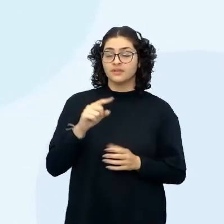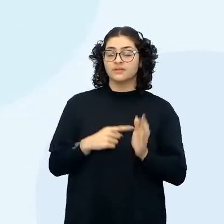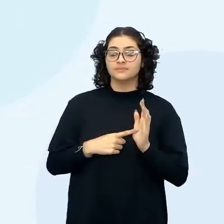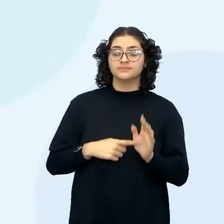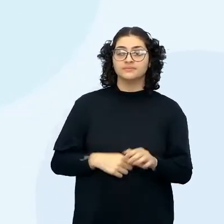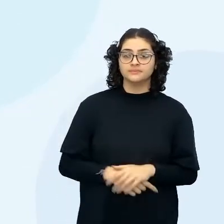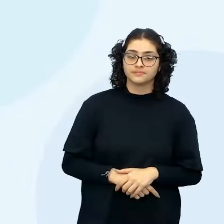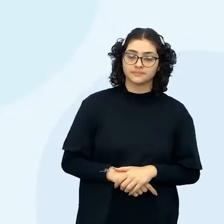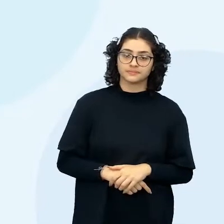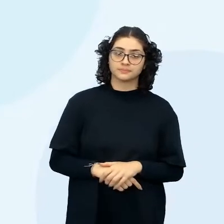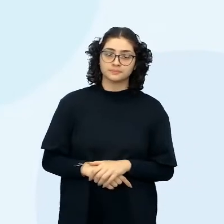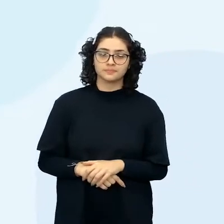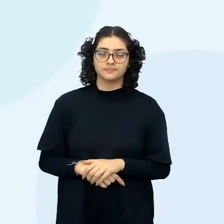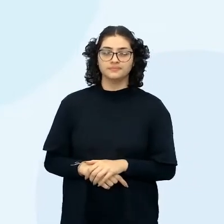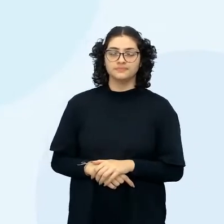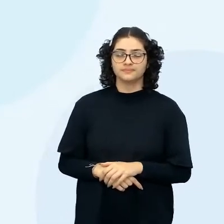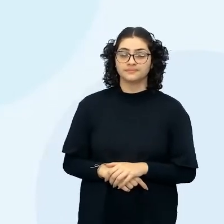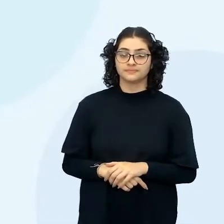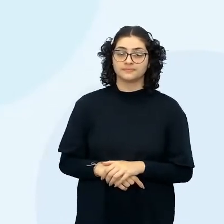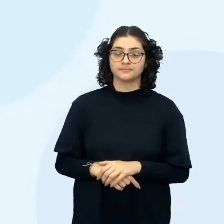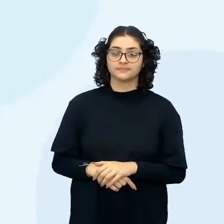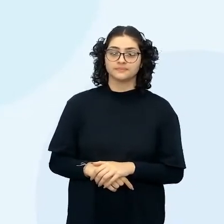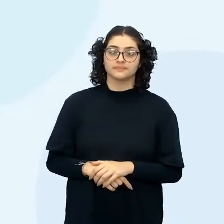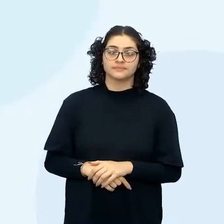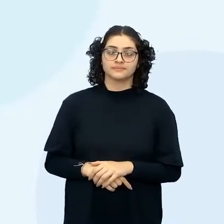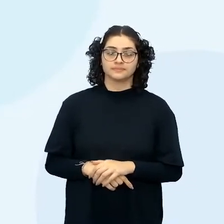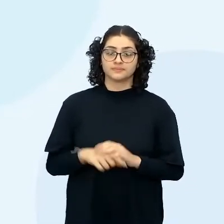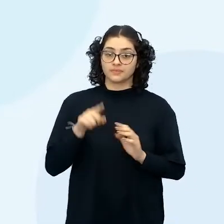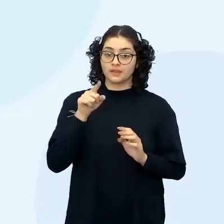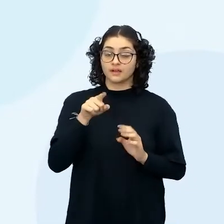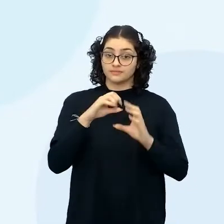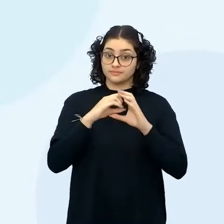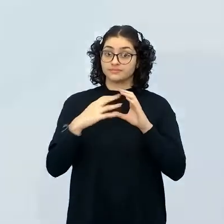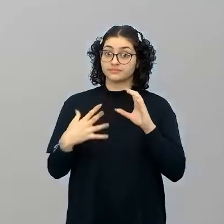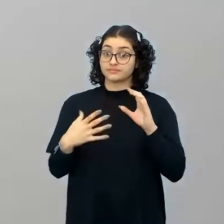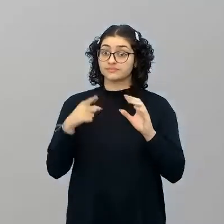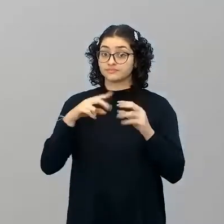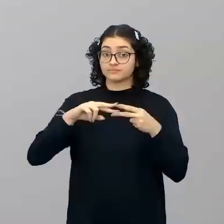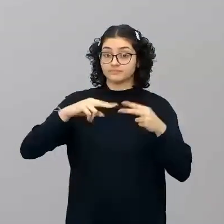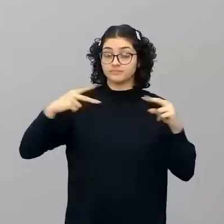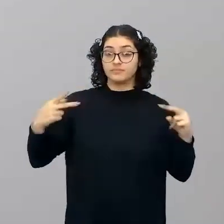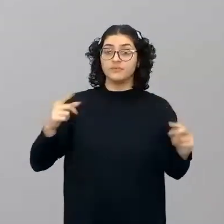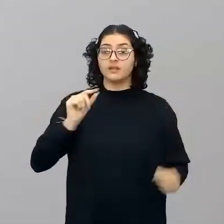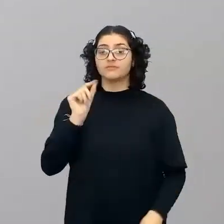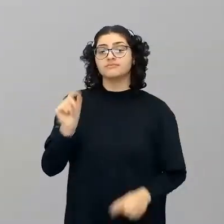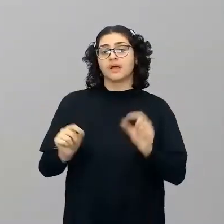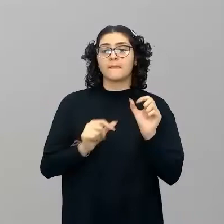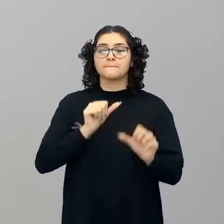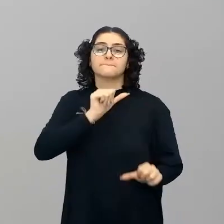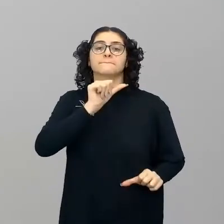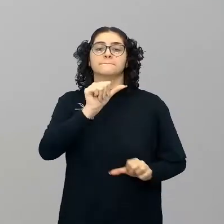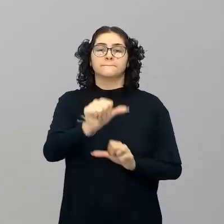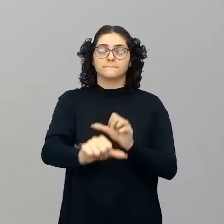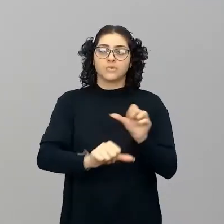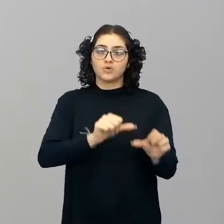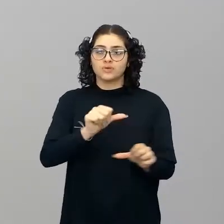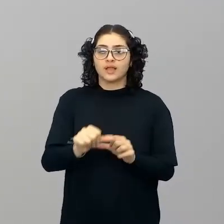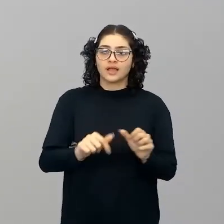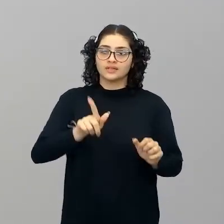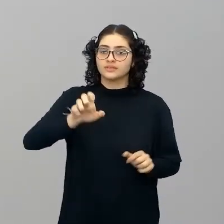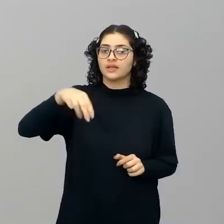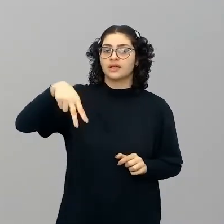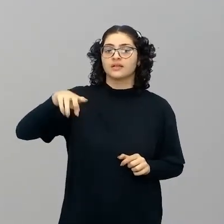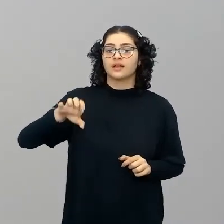falar justamente que esse aspecto genético é uma alteração de um gene que está localizado